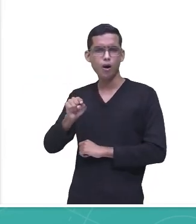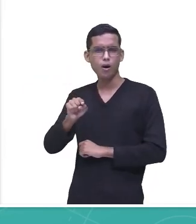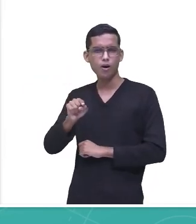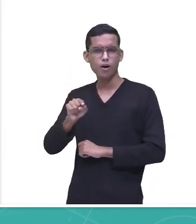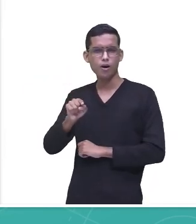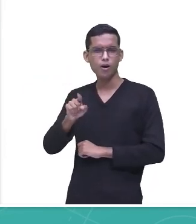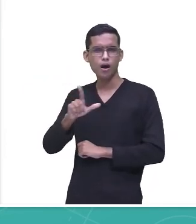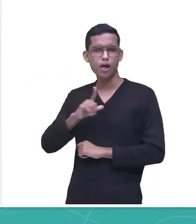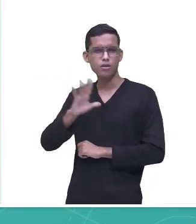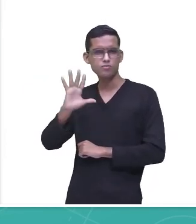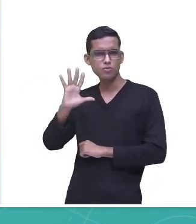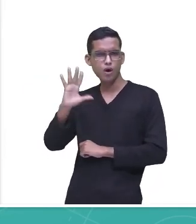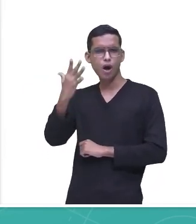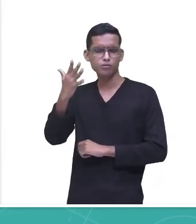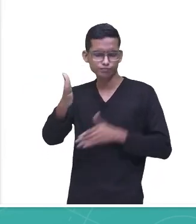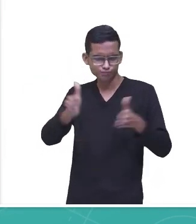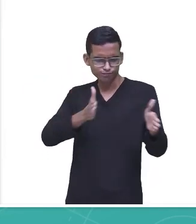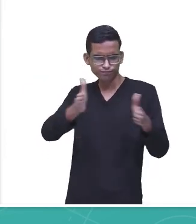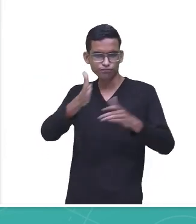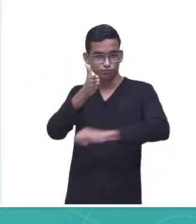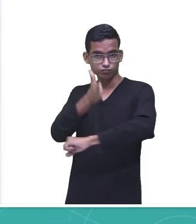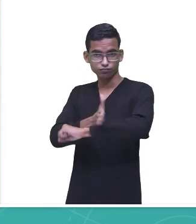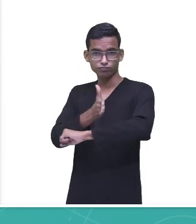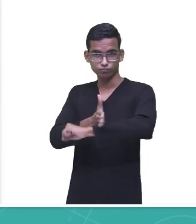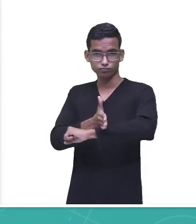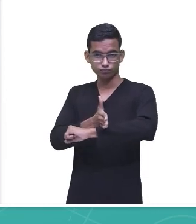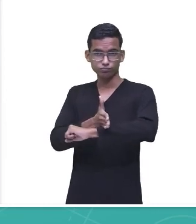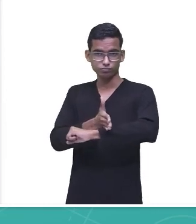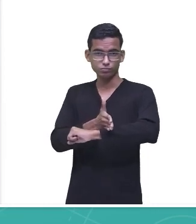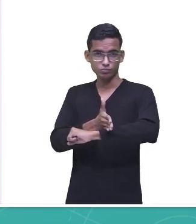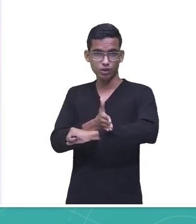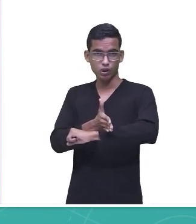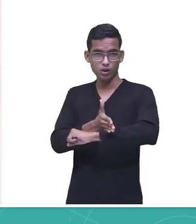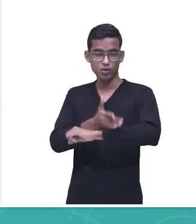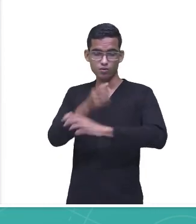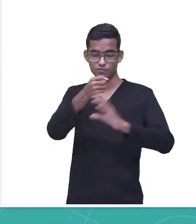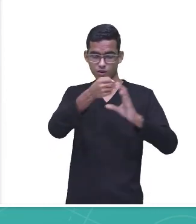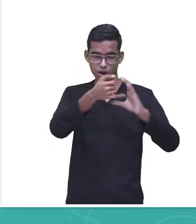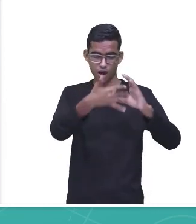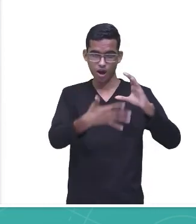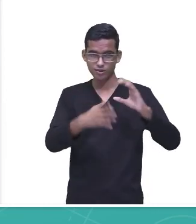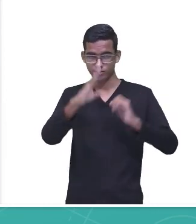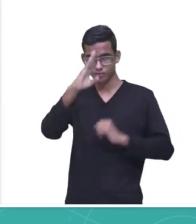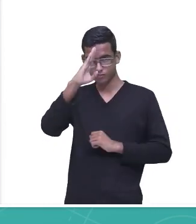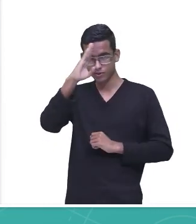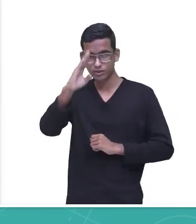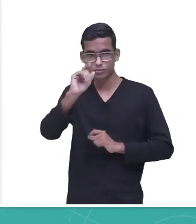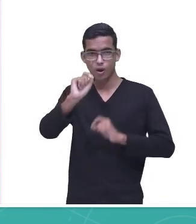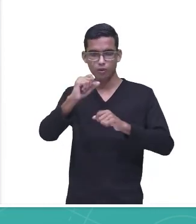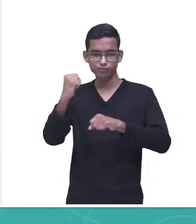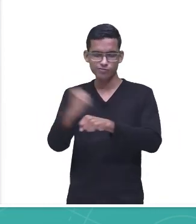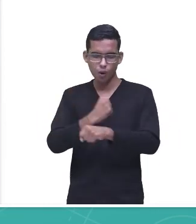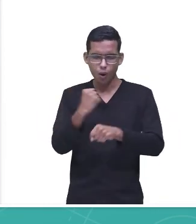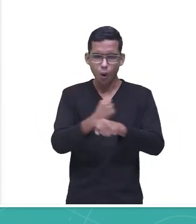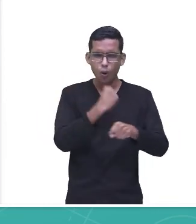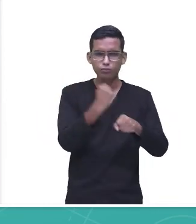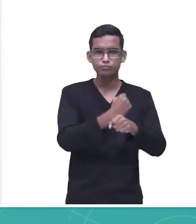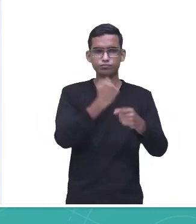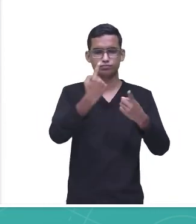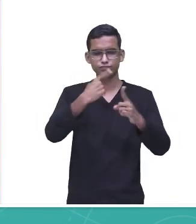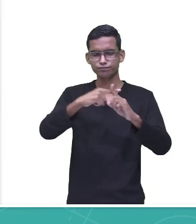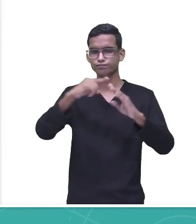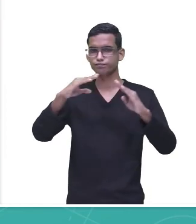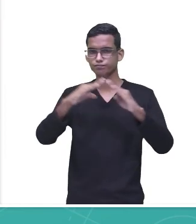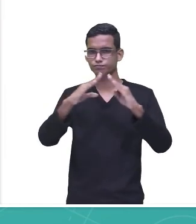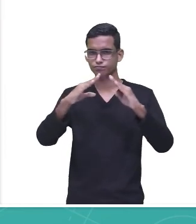ela aconteceu em toda a Idade Média. E uma das características é a construção de igrejas. Então, nesse período, as